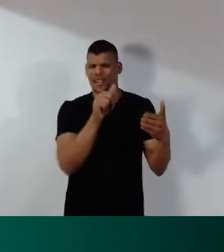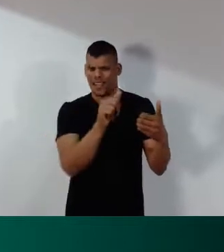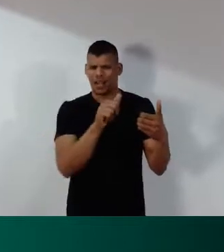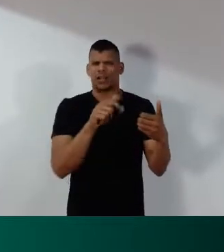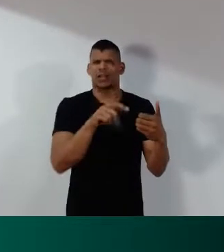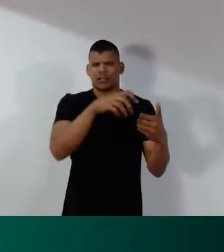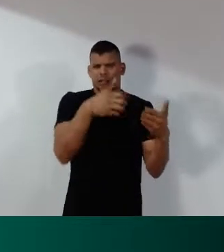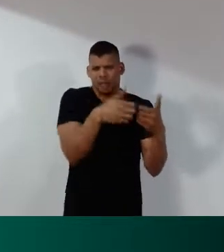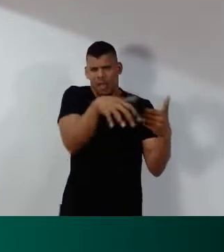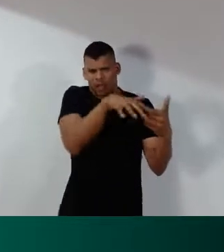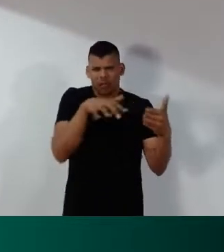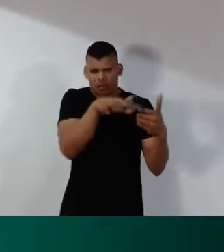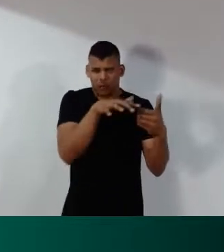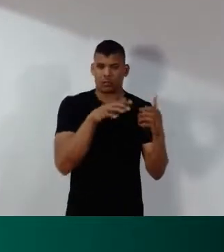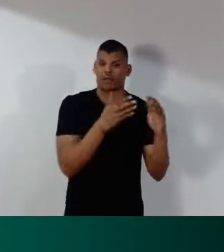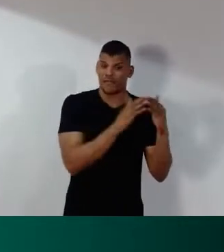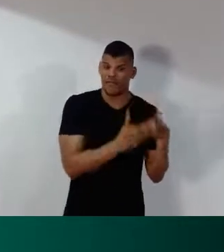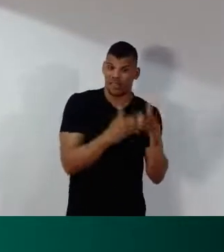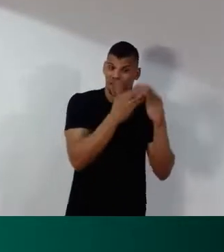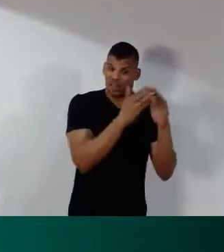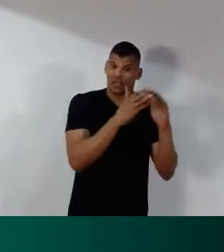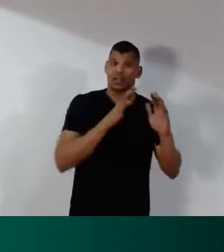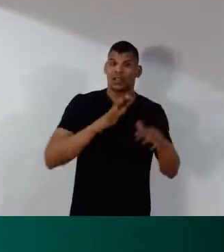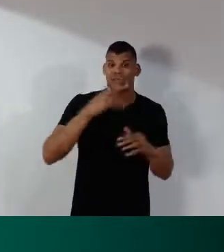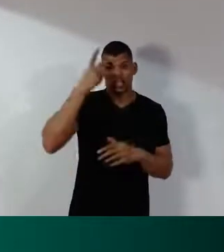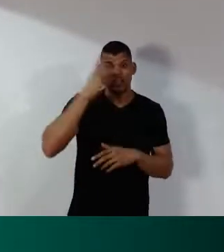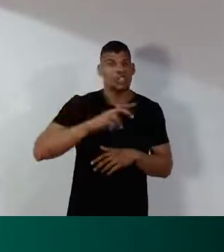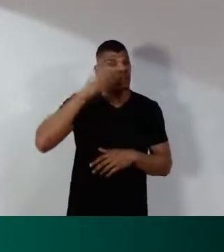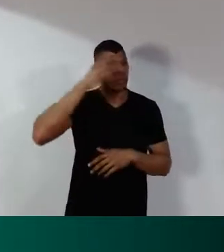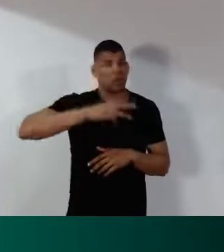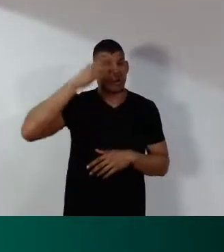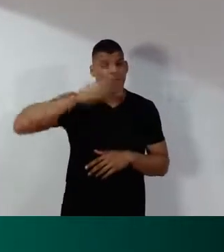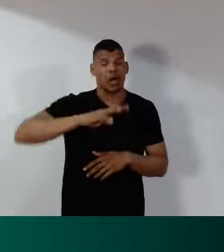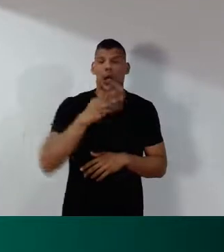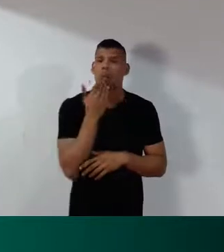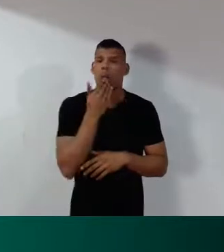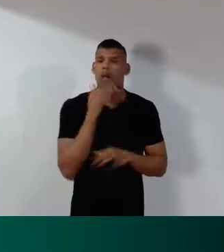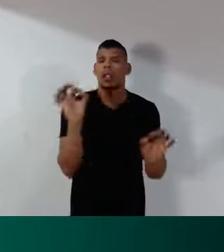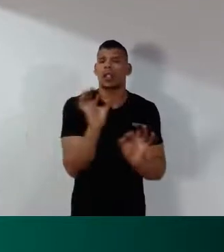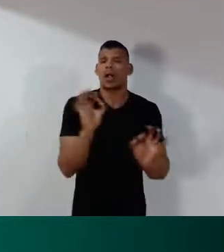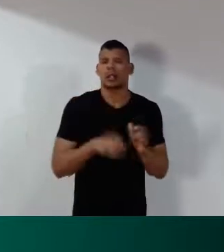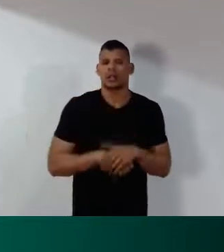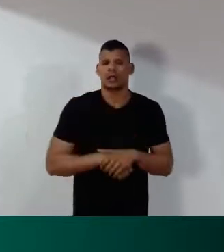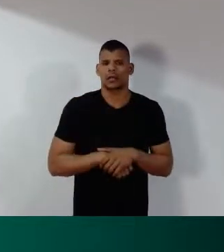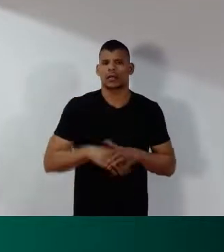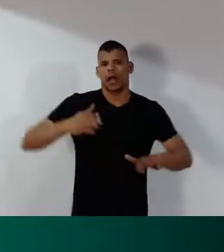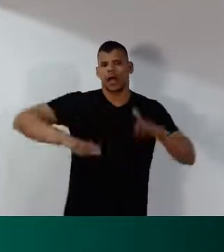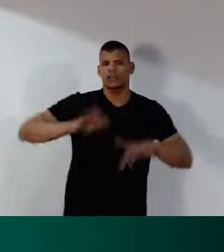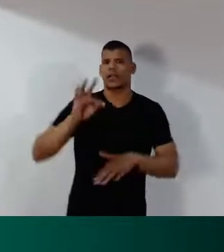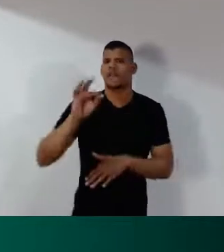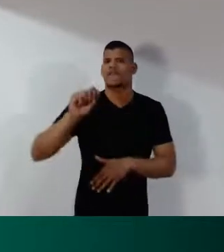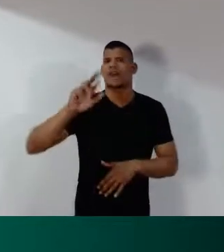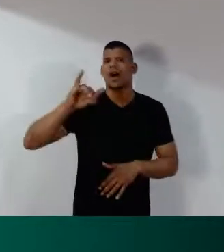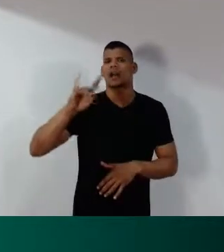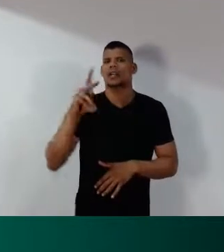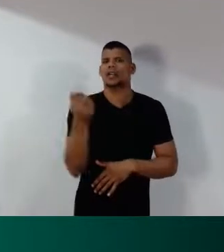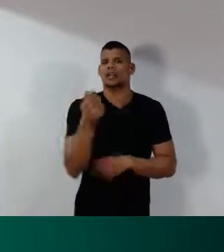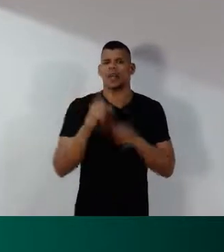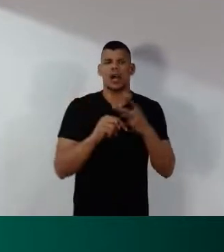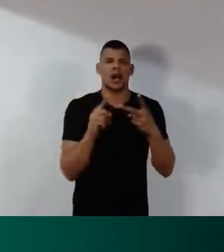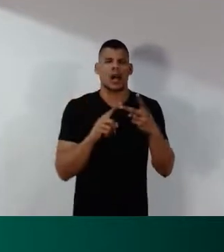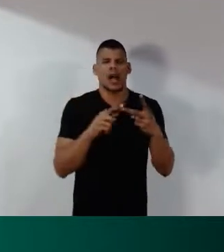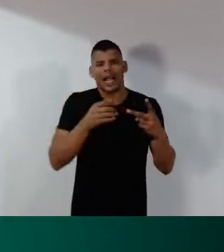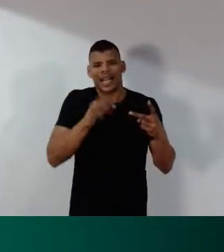ali e é passar para lá dois dias sem comer ou então só tinha para comer a farinha com café né faria com café